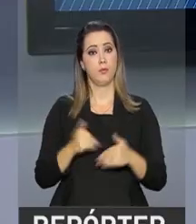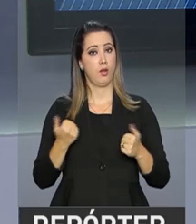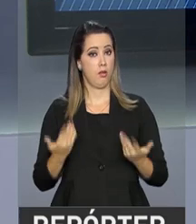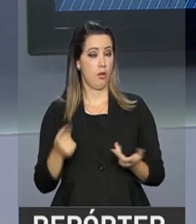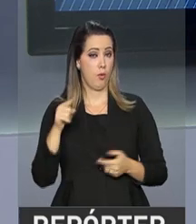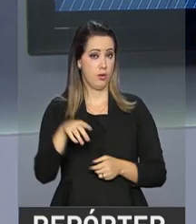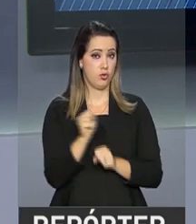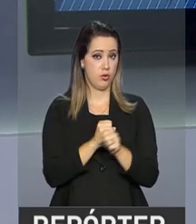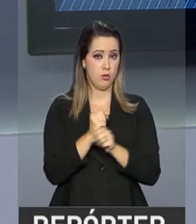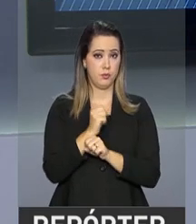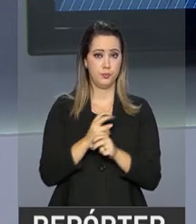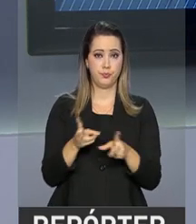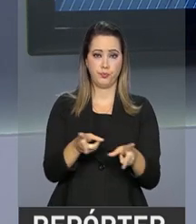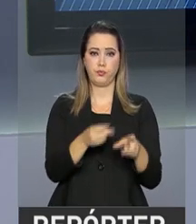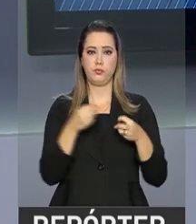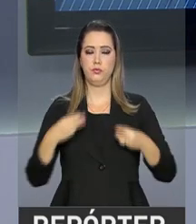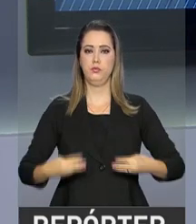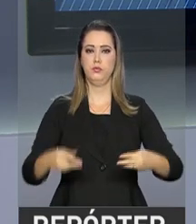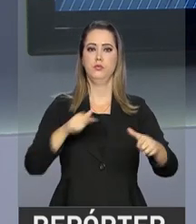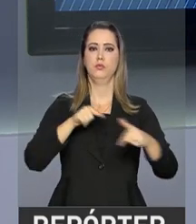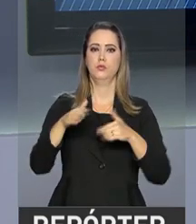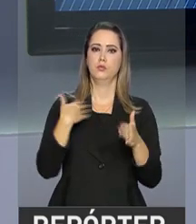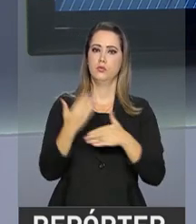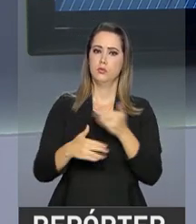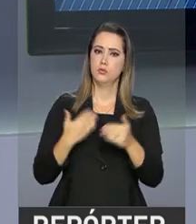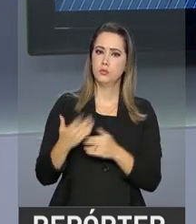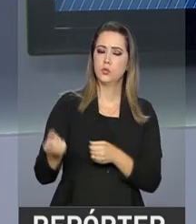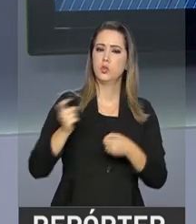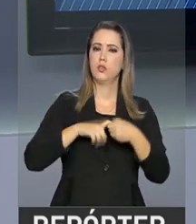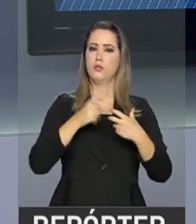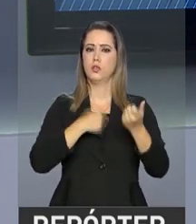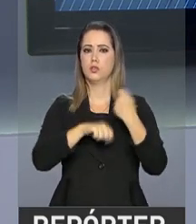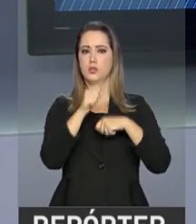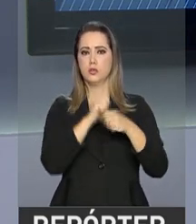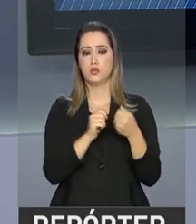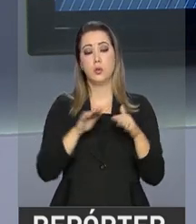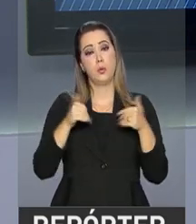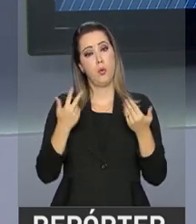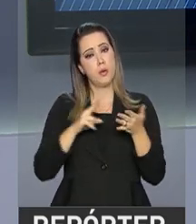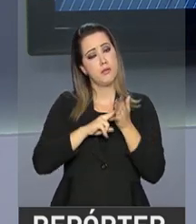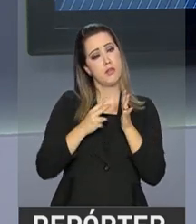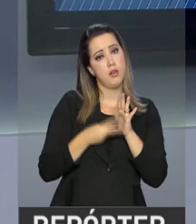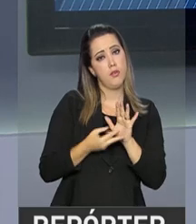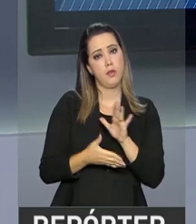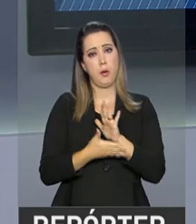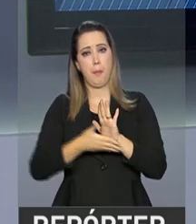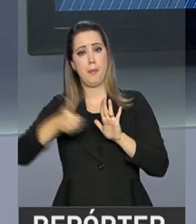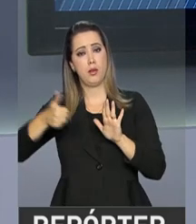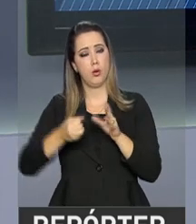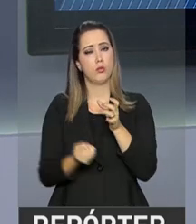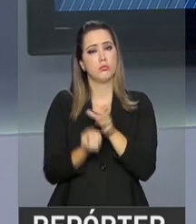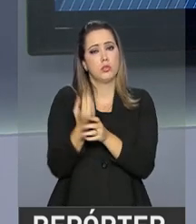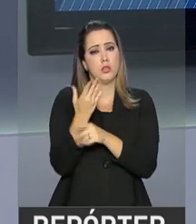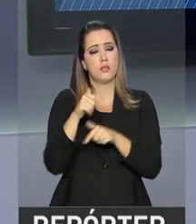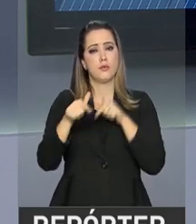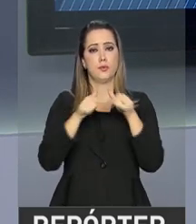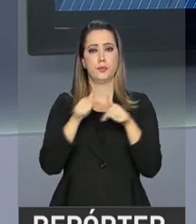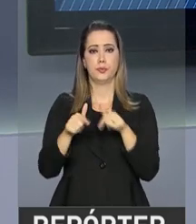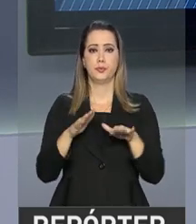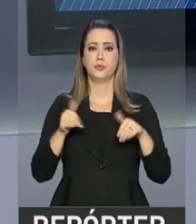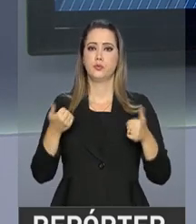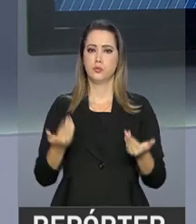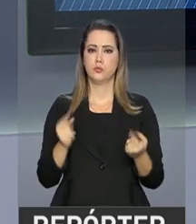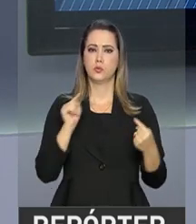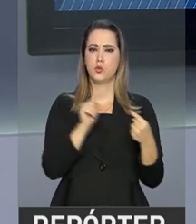2018 a previsão do ministério do trabalho é de continuidade da recuperação da economia e consequentemente no mercado de trabalho com